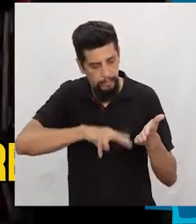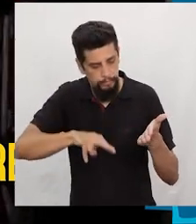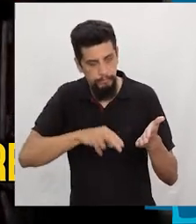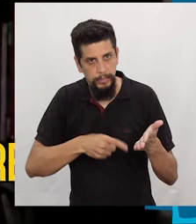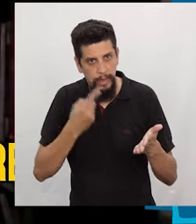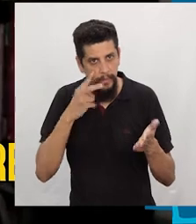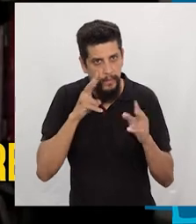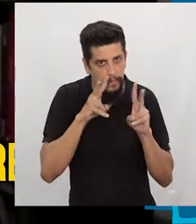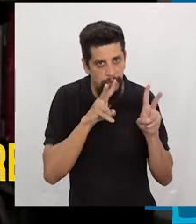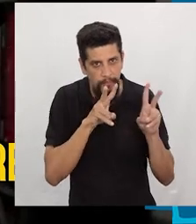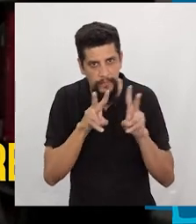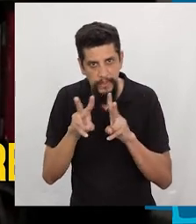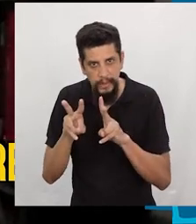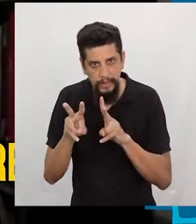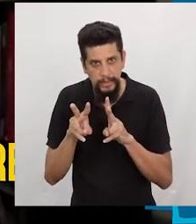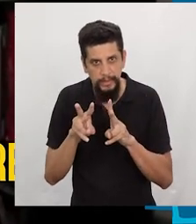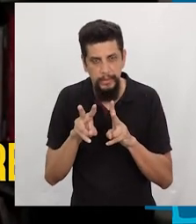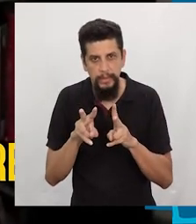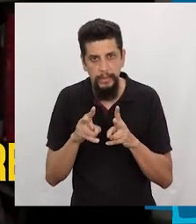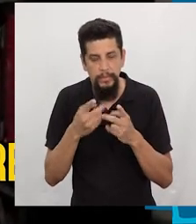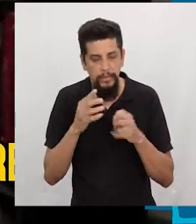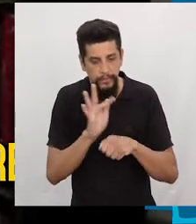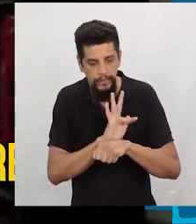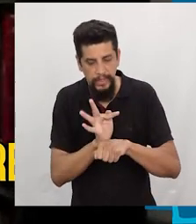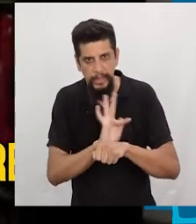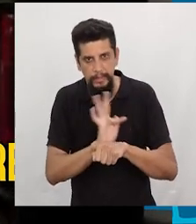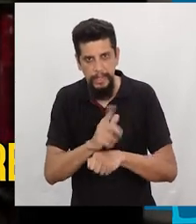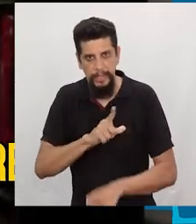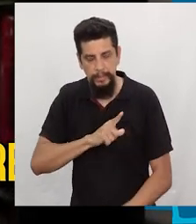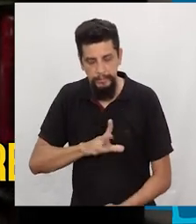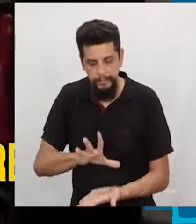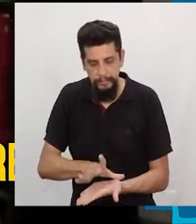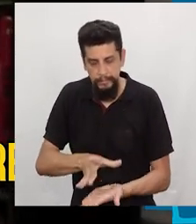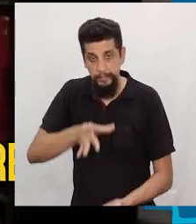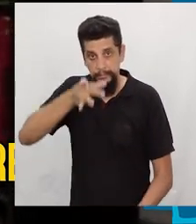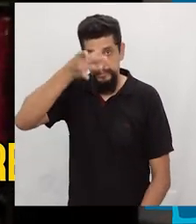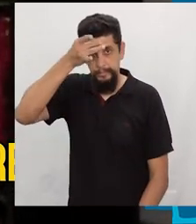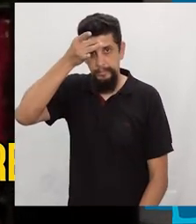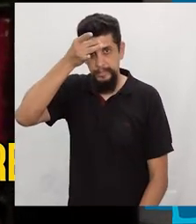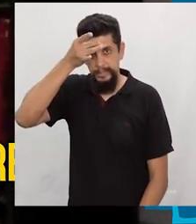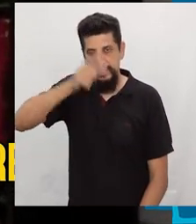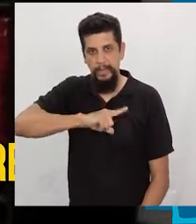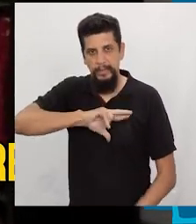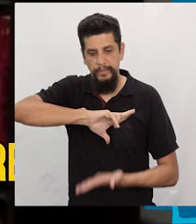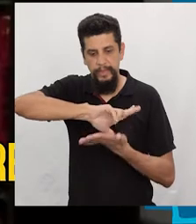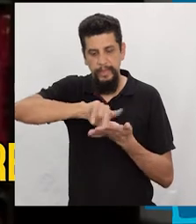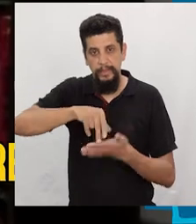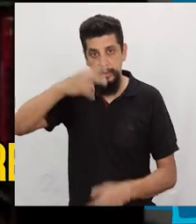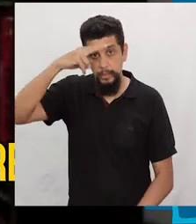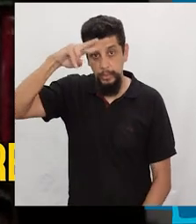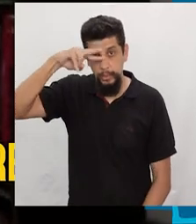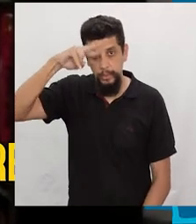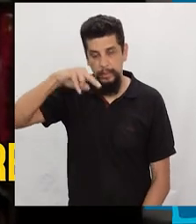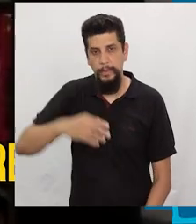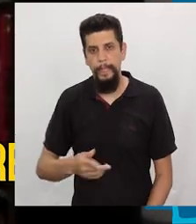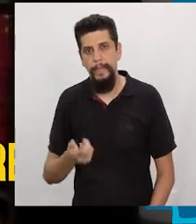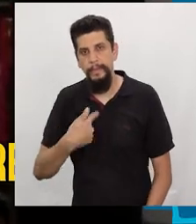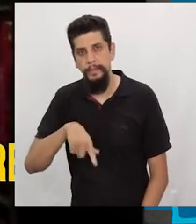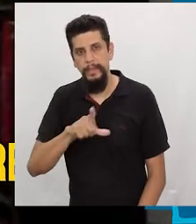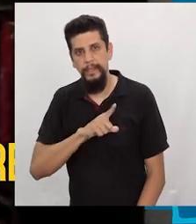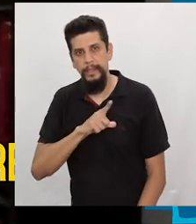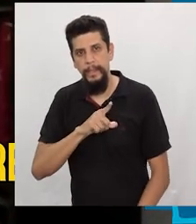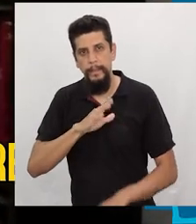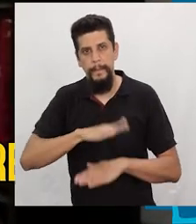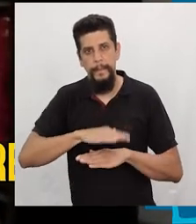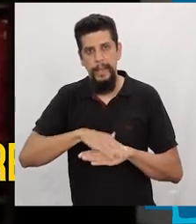escutar bastante música, ver bastante filme, para conseguir ter inspiração e criar várias e várias histórias. Atualmente, a gente já tem